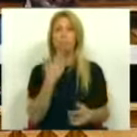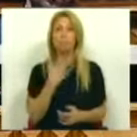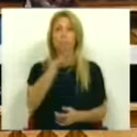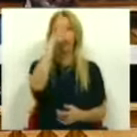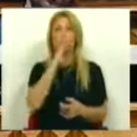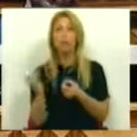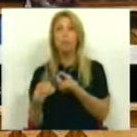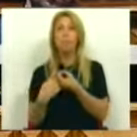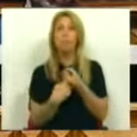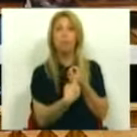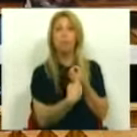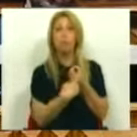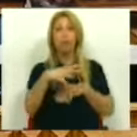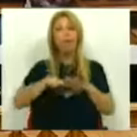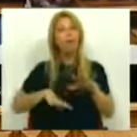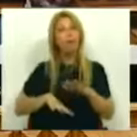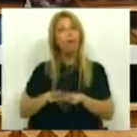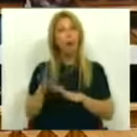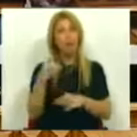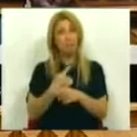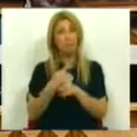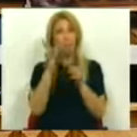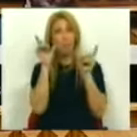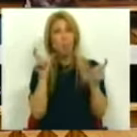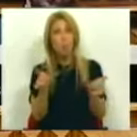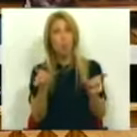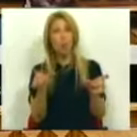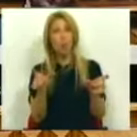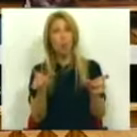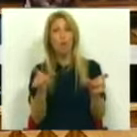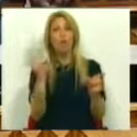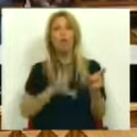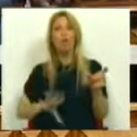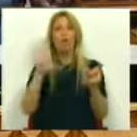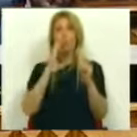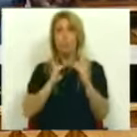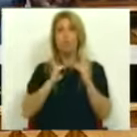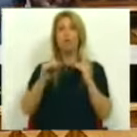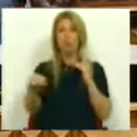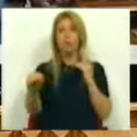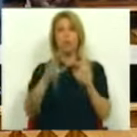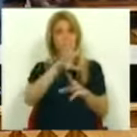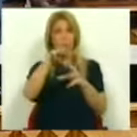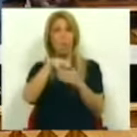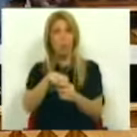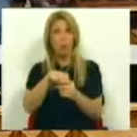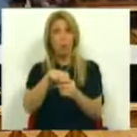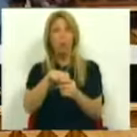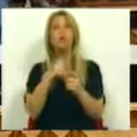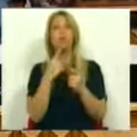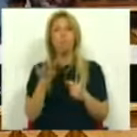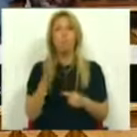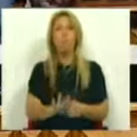aos Estados-membros que se faça desse mesmo controlo e os mecanismos de estabilização que lhe estão associados são passos importantes,